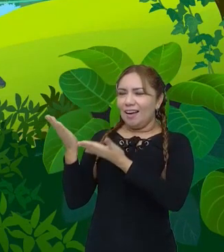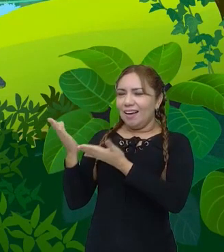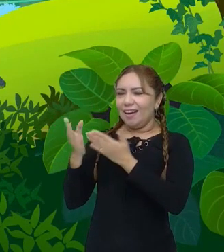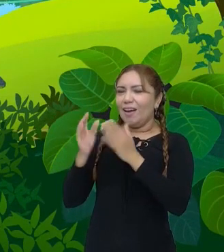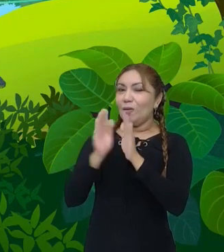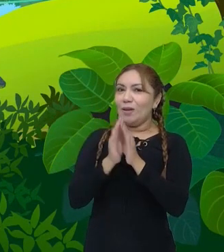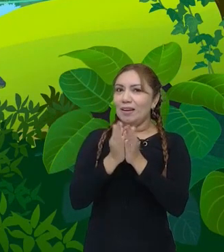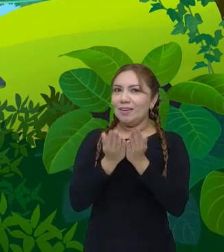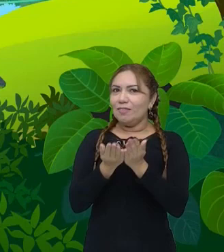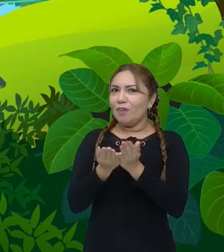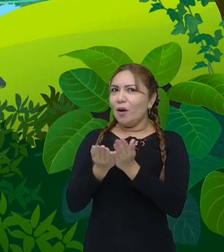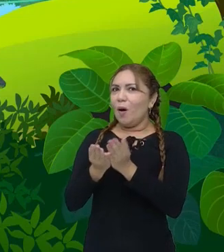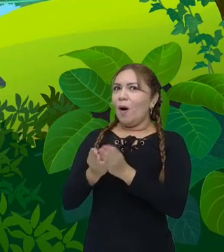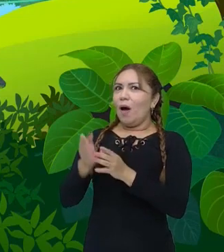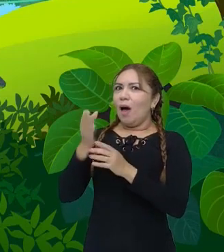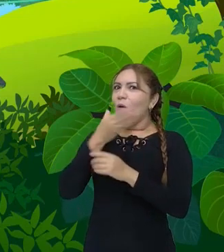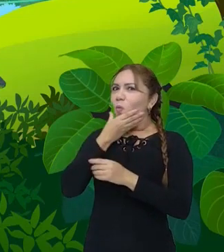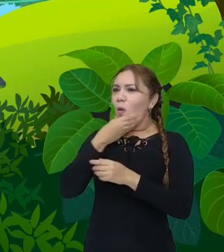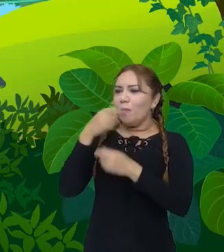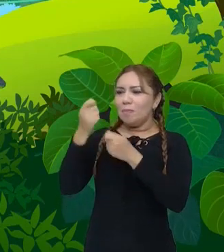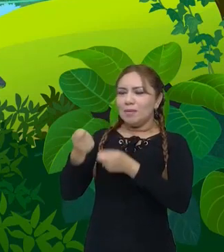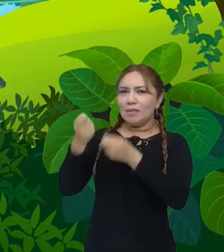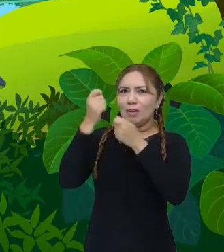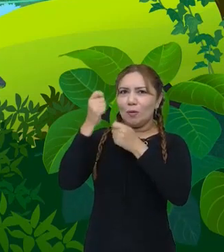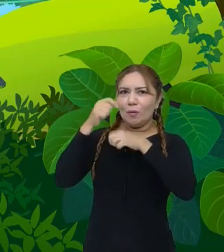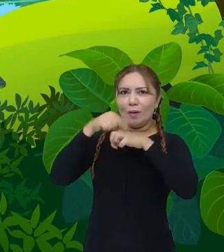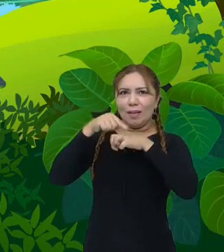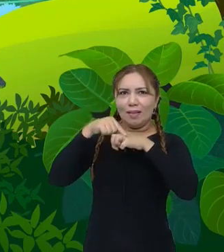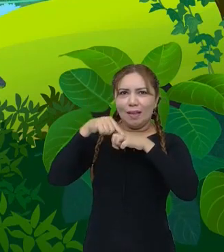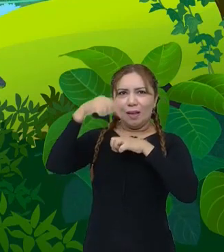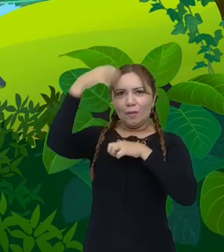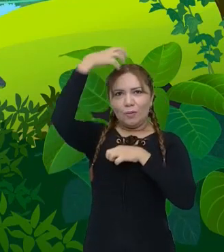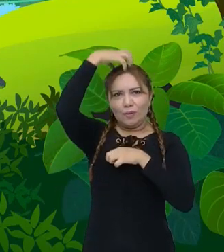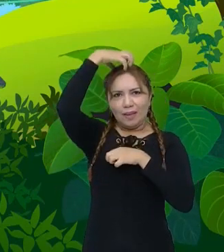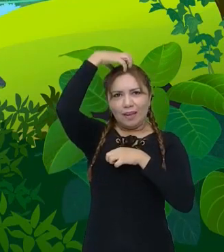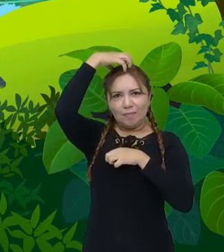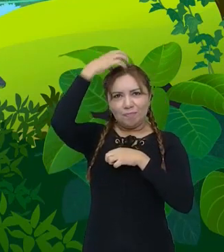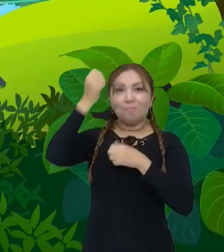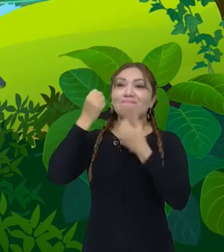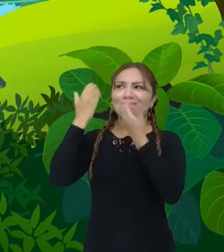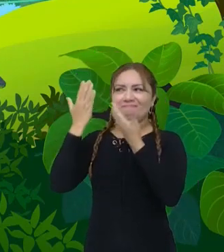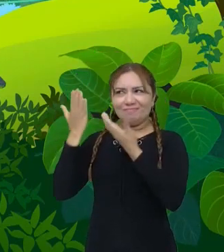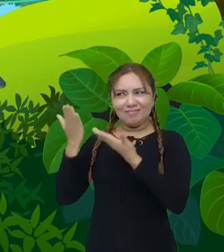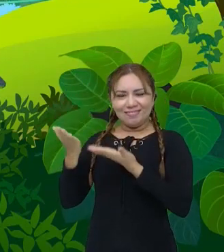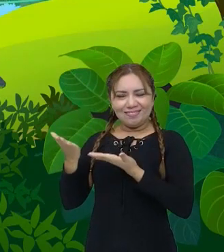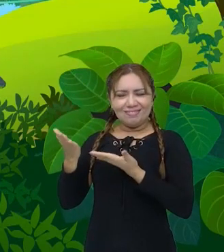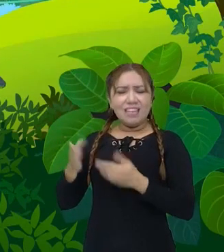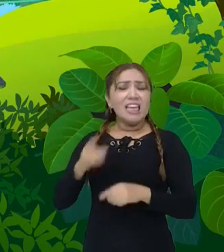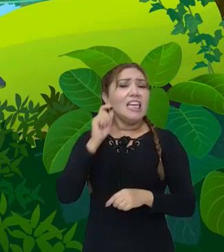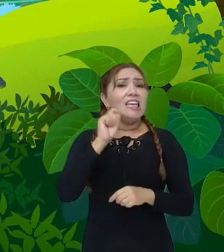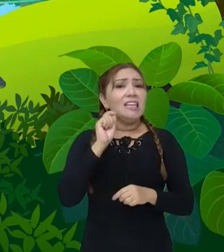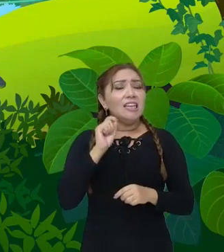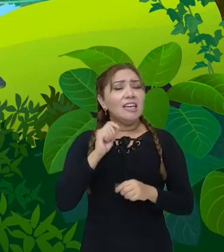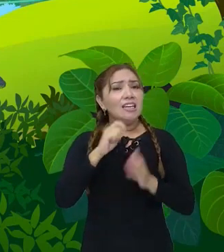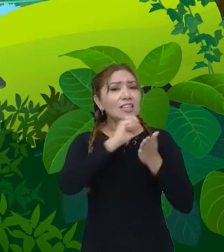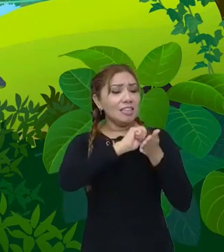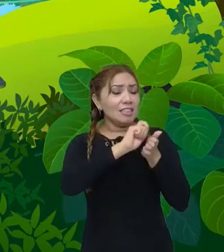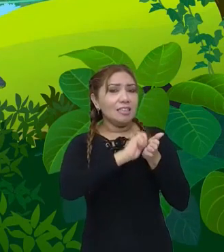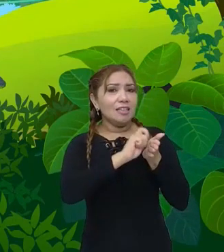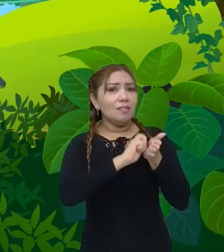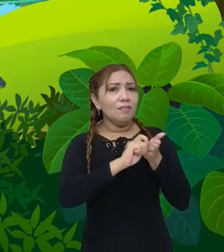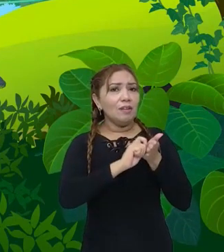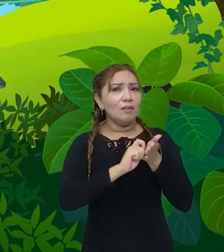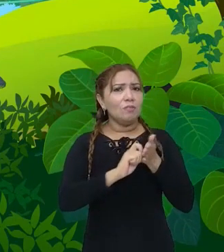anel e o rei. Essa é a nossa contação de histórias de hoje. Mas quem foi que escreveu, crianças? Vocês já